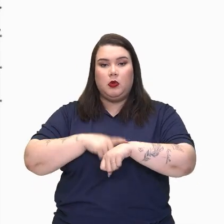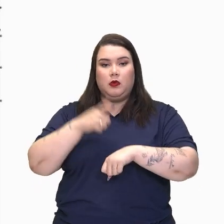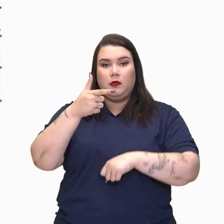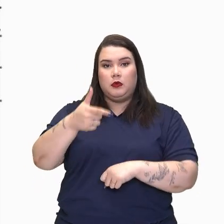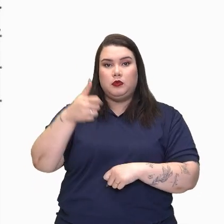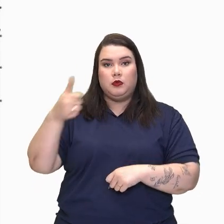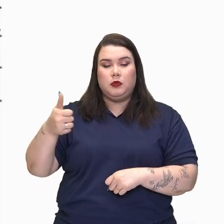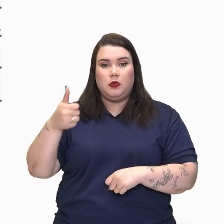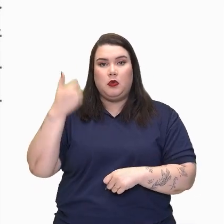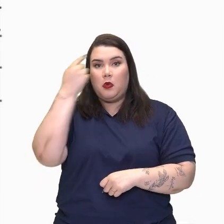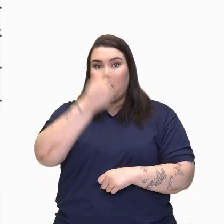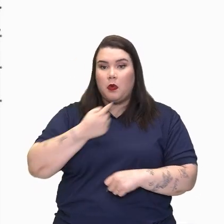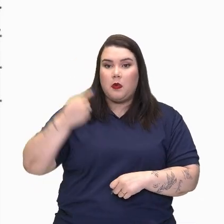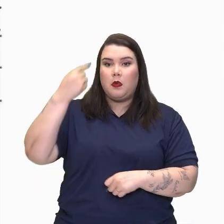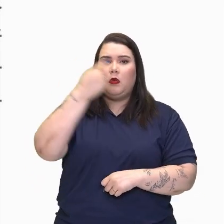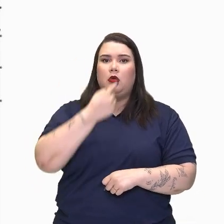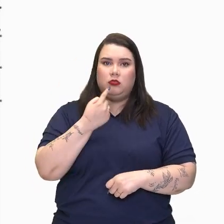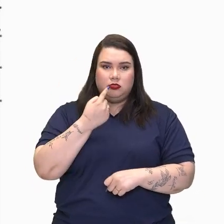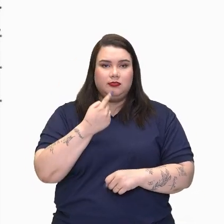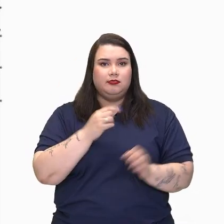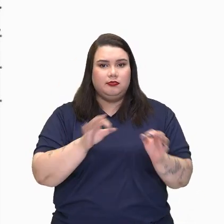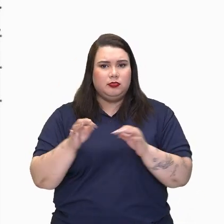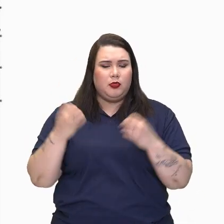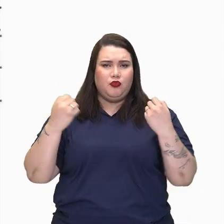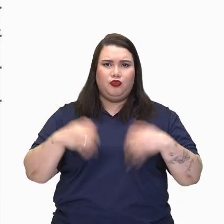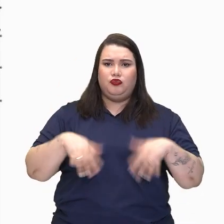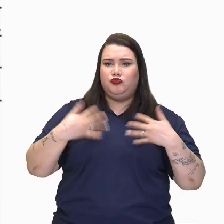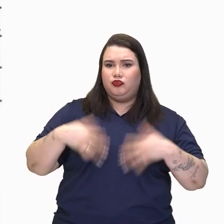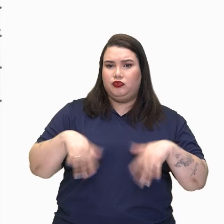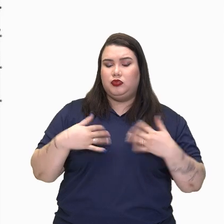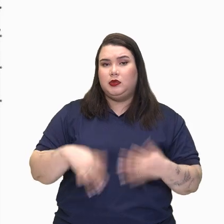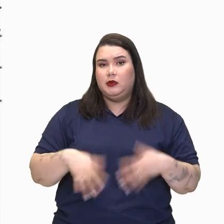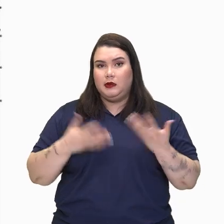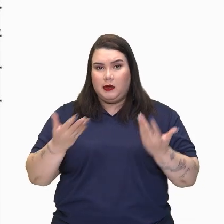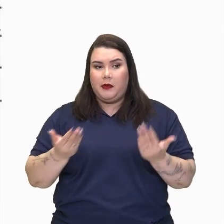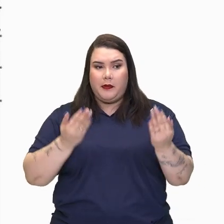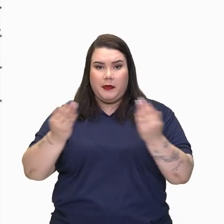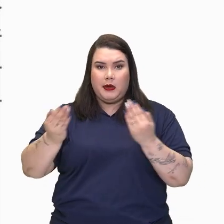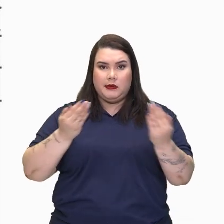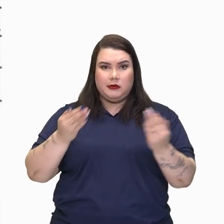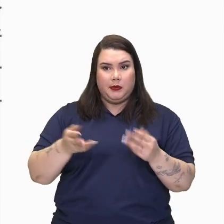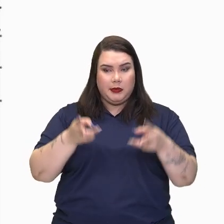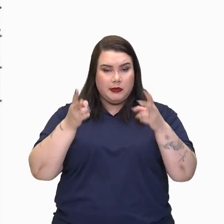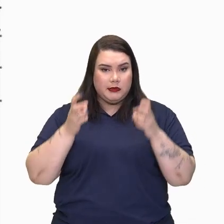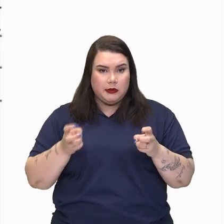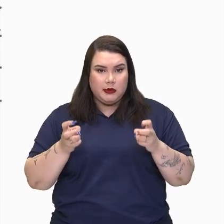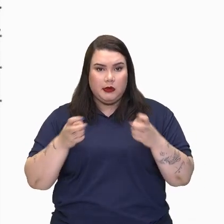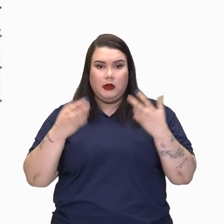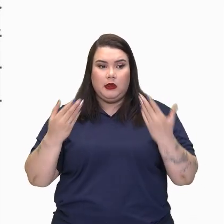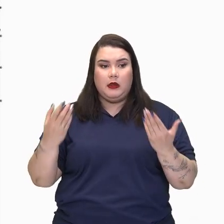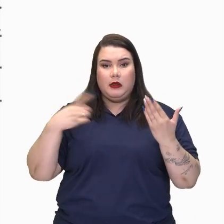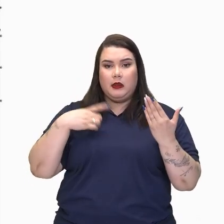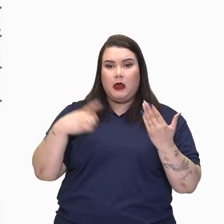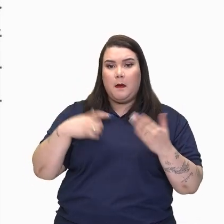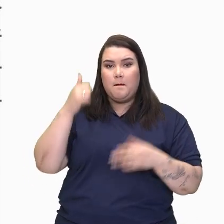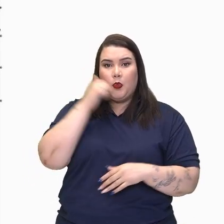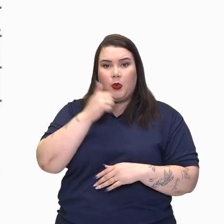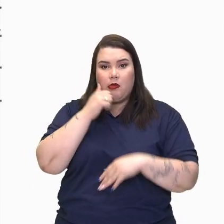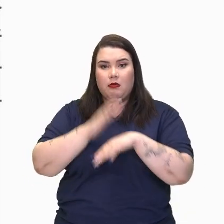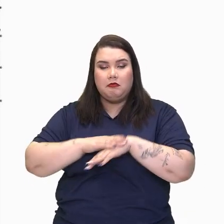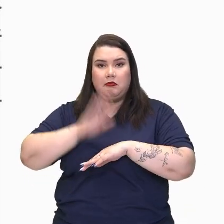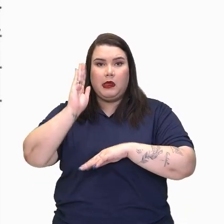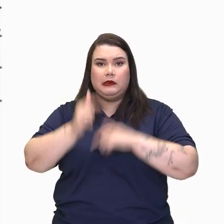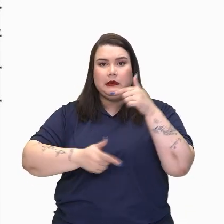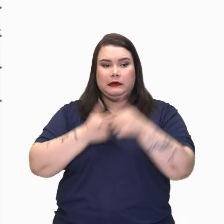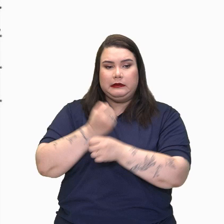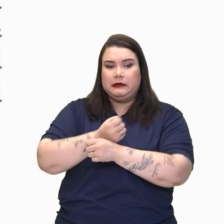gente. 21 de horas é muito tempo, não é? Então, existe essa comparação. Perceba que há uma dedicação maior por parte das mulheres do